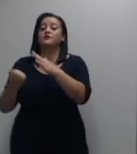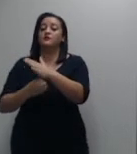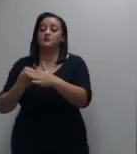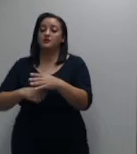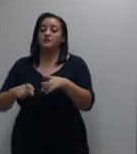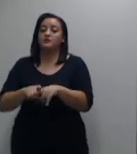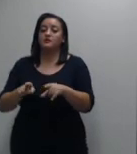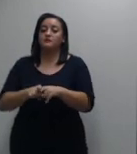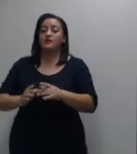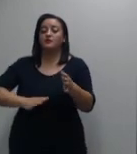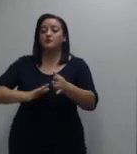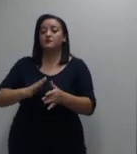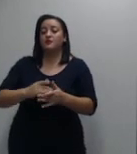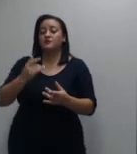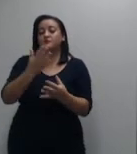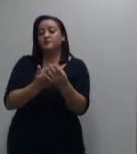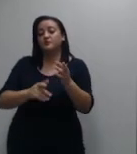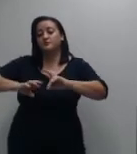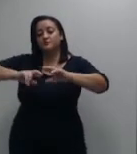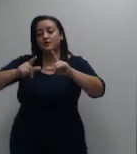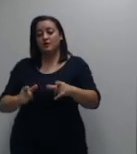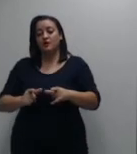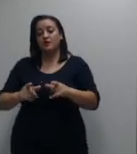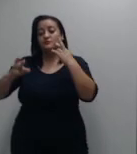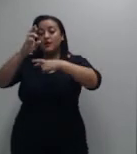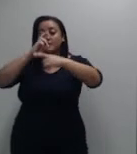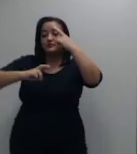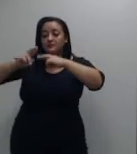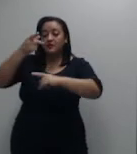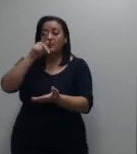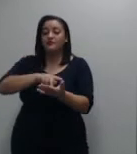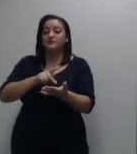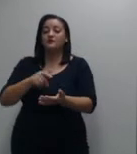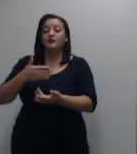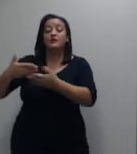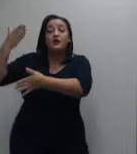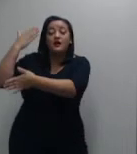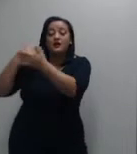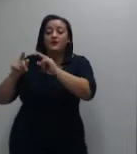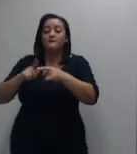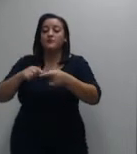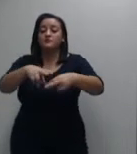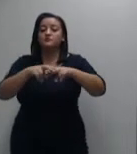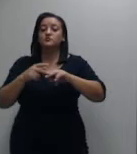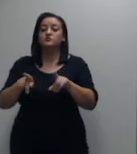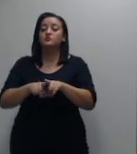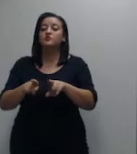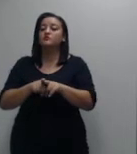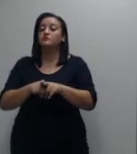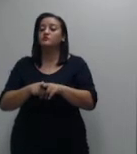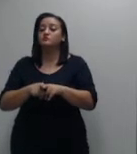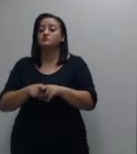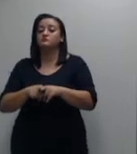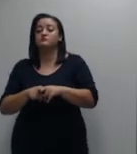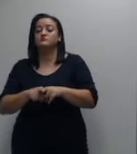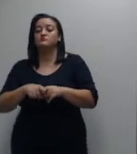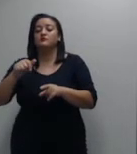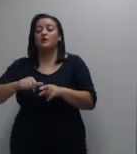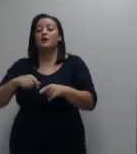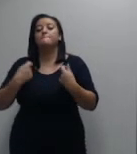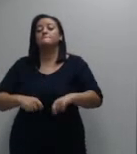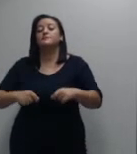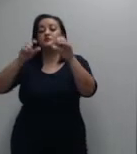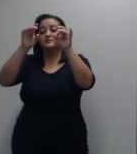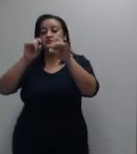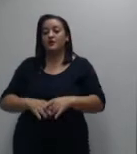em sede de embargos infringentes foi examinado aquela ela e botão é a que se destacar